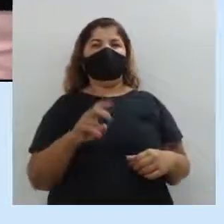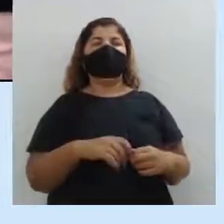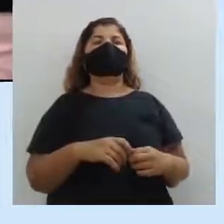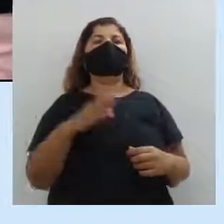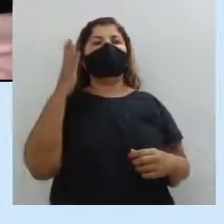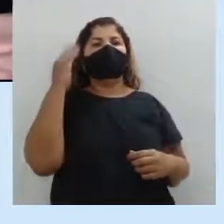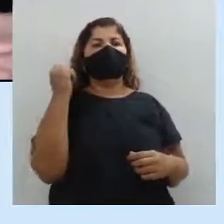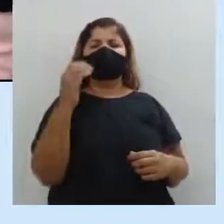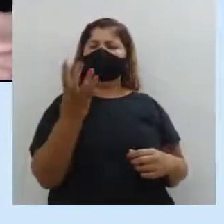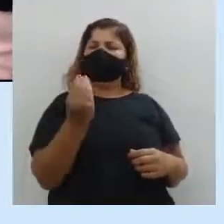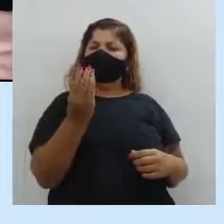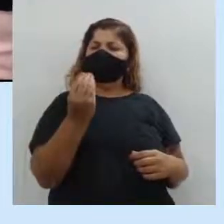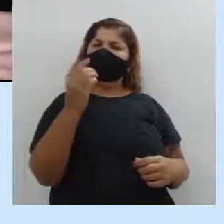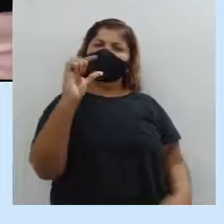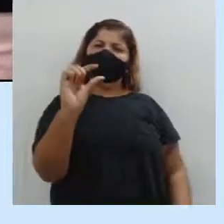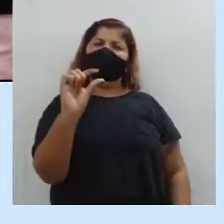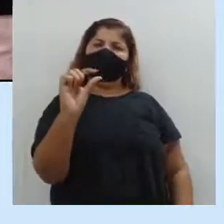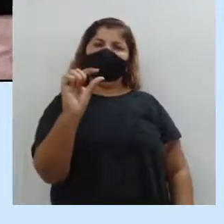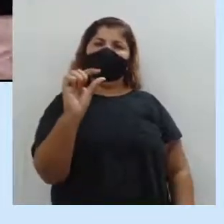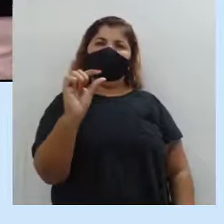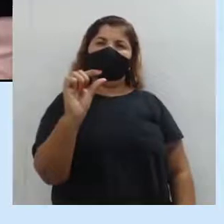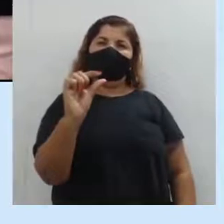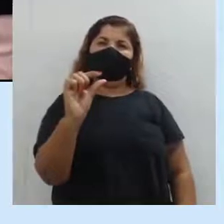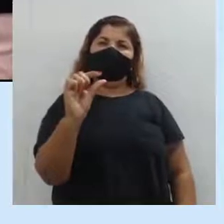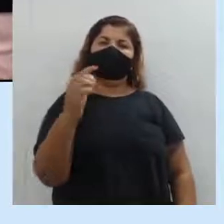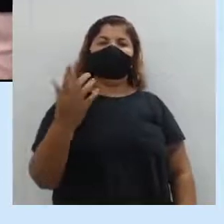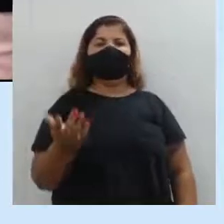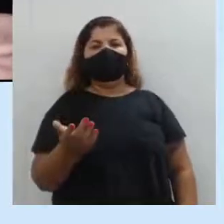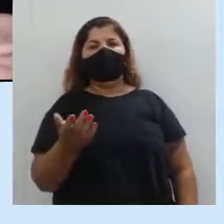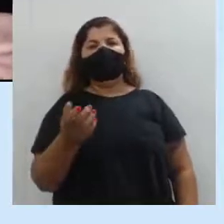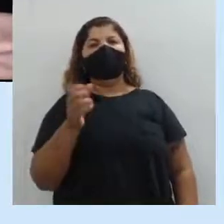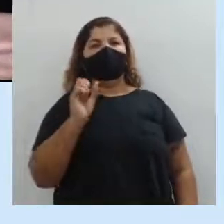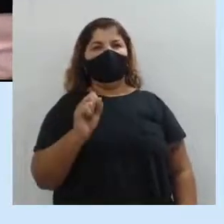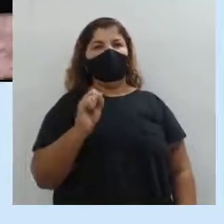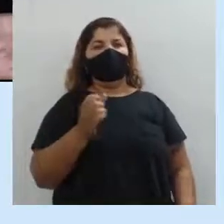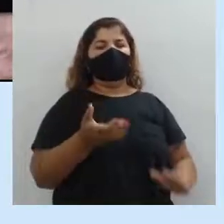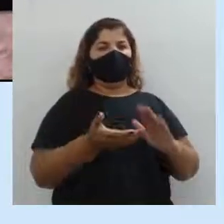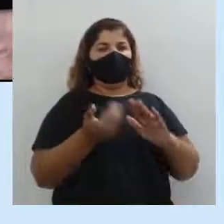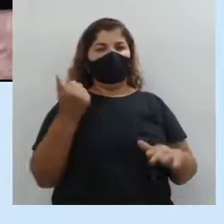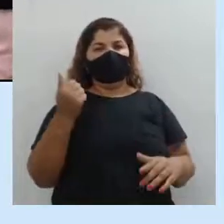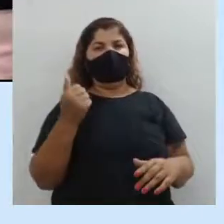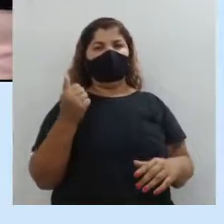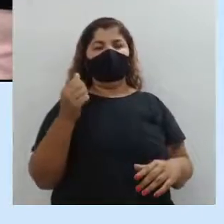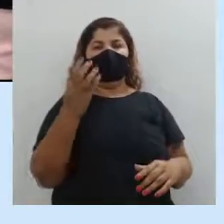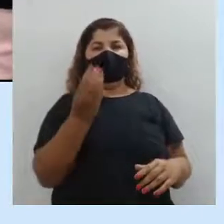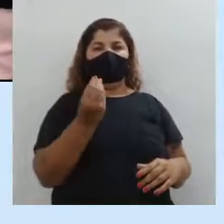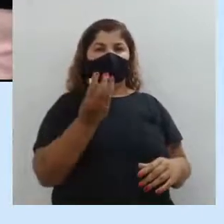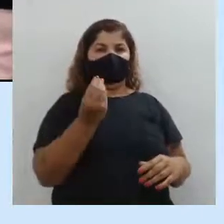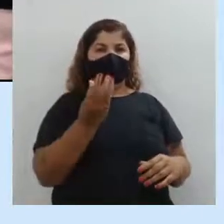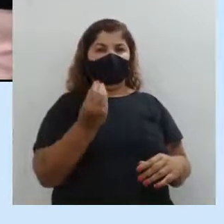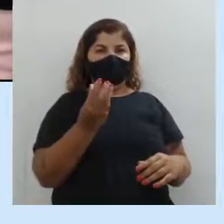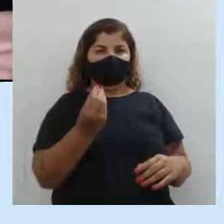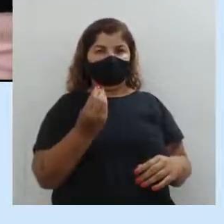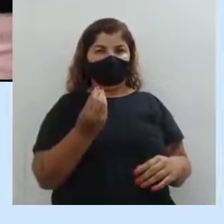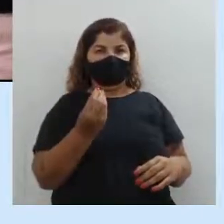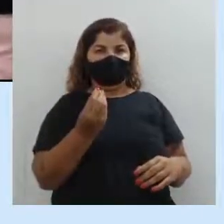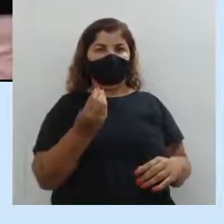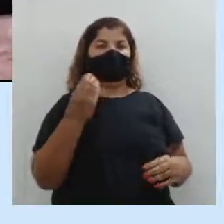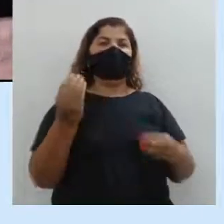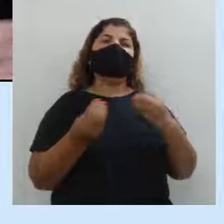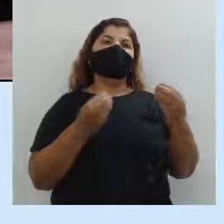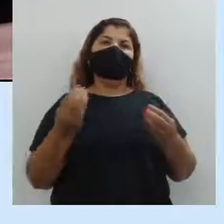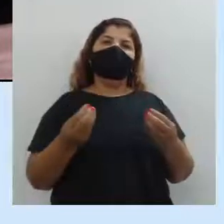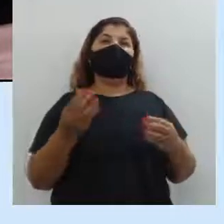muito pouco. Percebam, eu posso retirar a palavra muito. E como é que